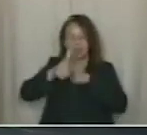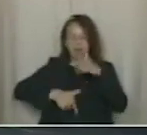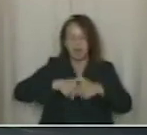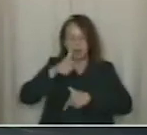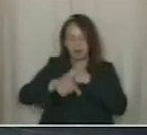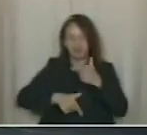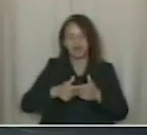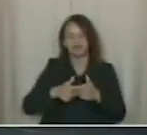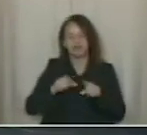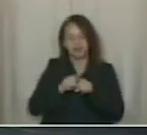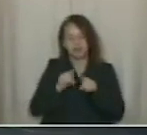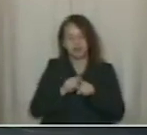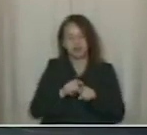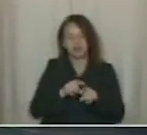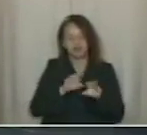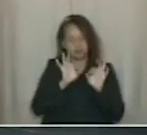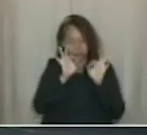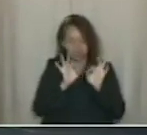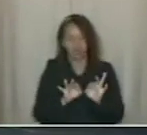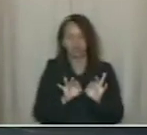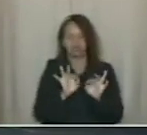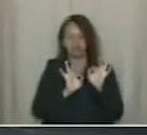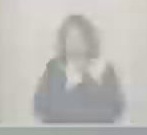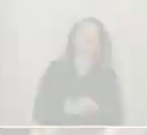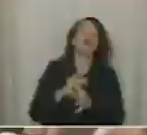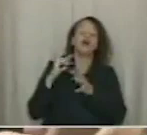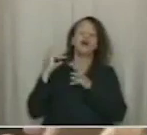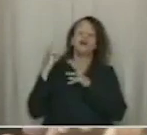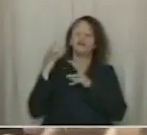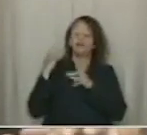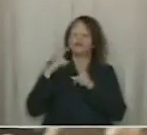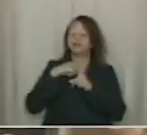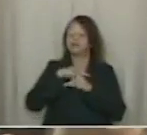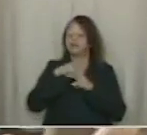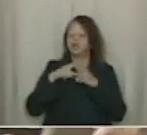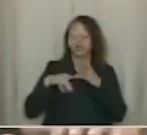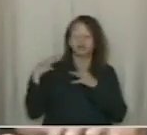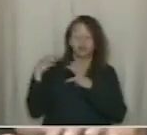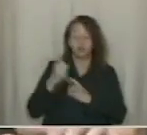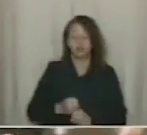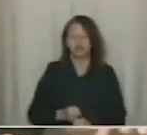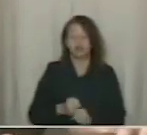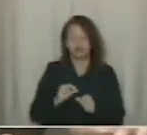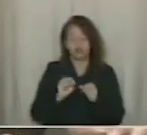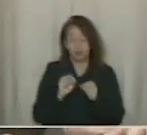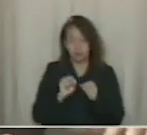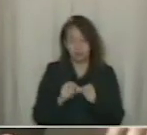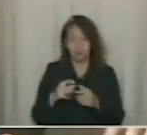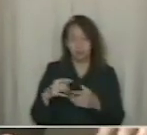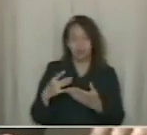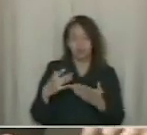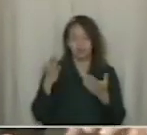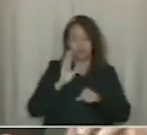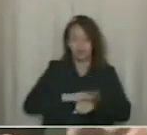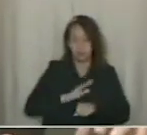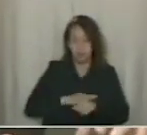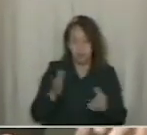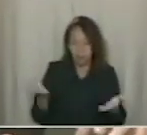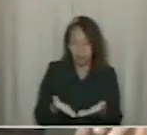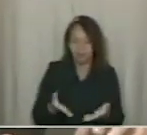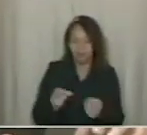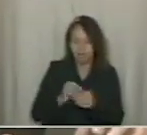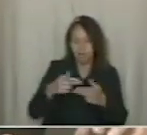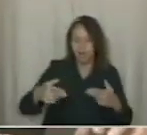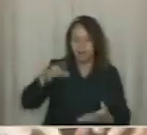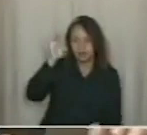e tecnicamente, adequadamente, irá fazer o melhor. A Prefeitura do Recife é quem faz a oposição. Está dessa vez fazendo a coisa